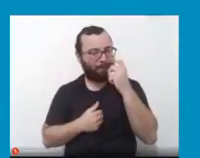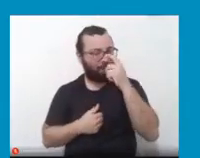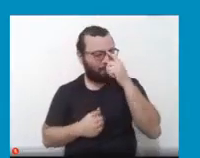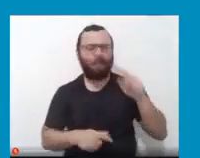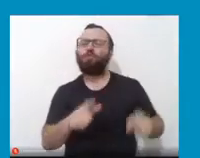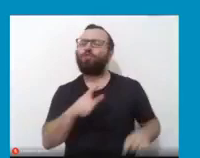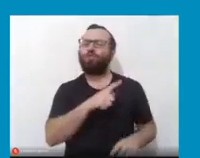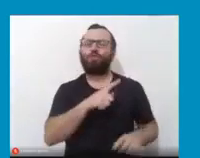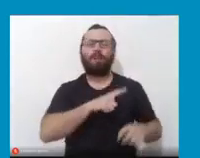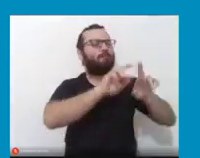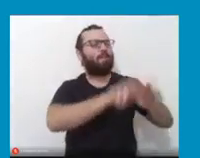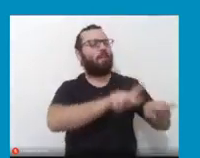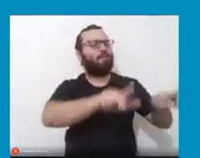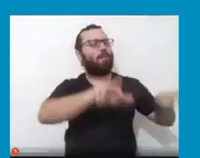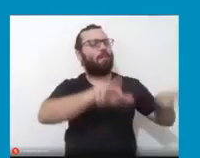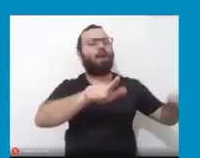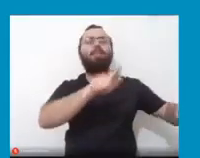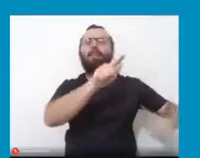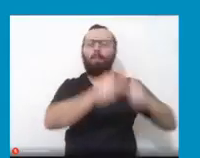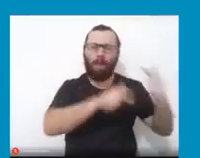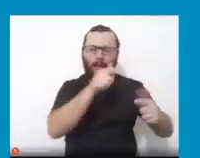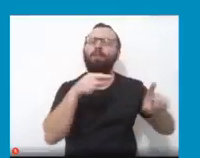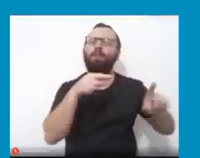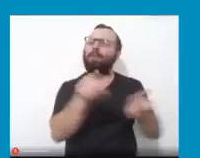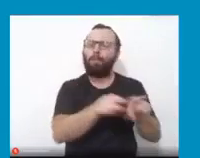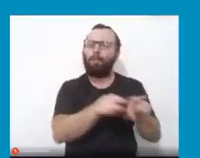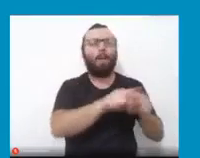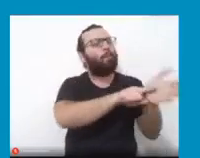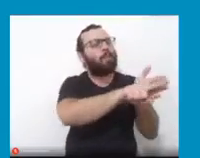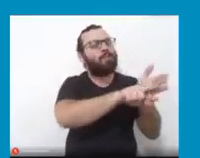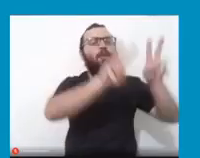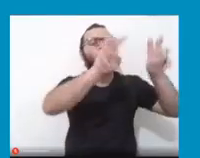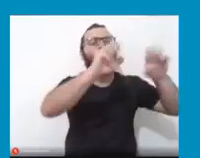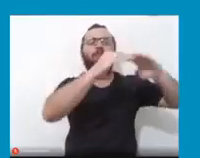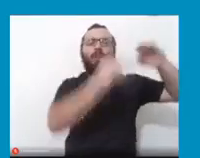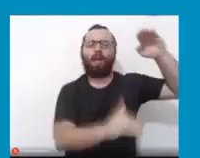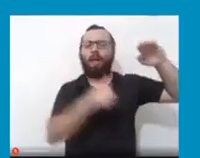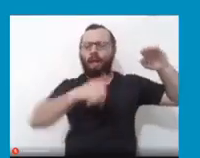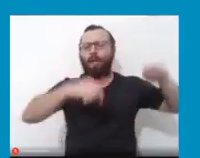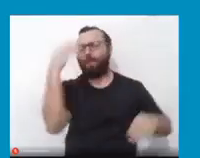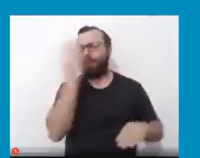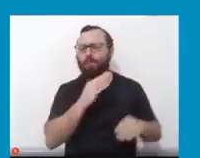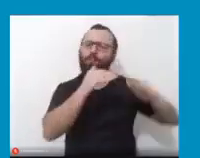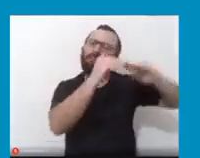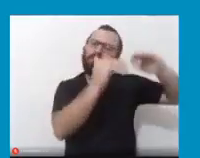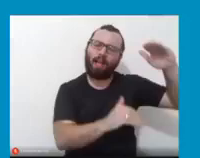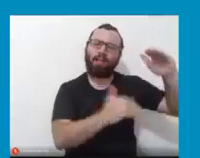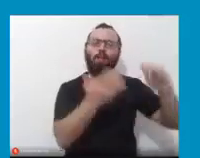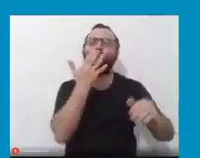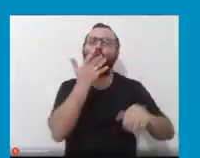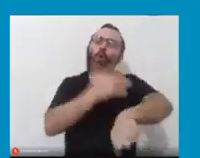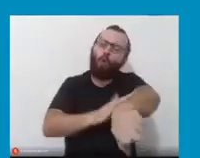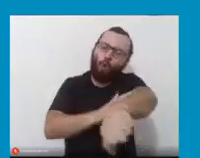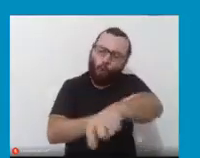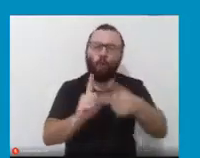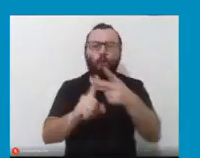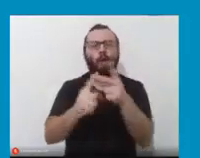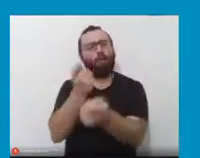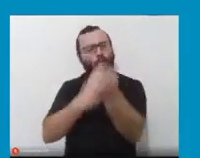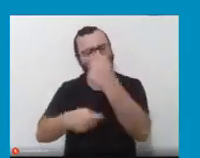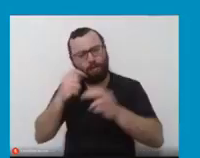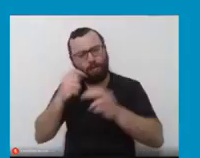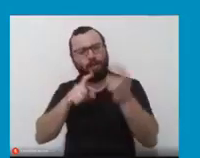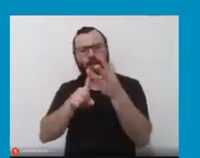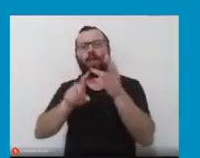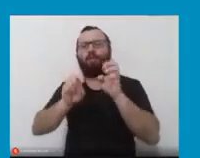trabalhos importantes em pesquisas sobre desigualdades no Brasil, desigualdades raciais, desigualdades econômicas e